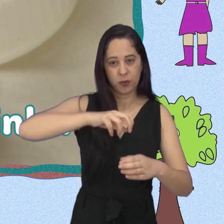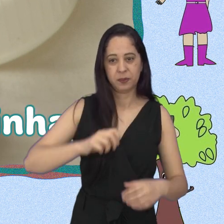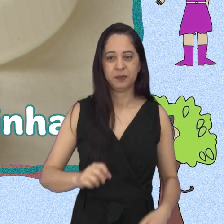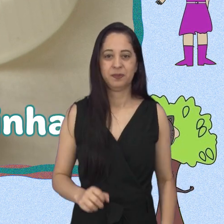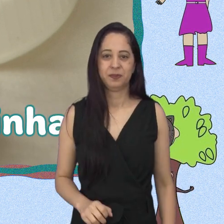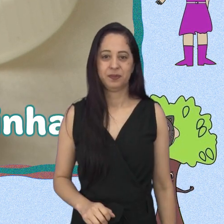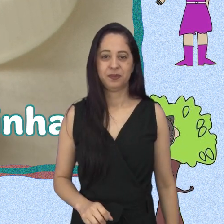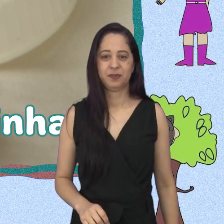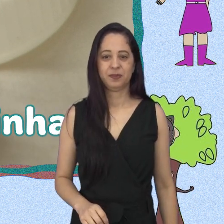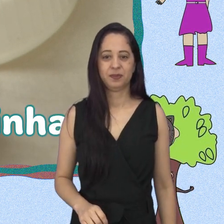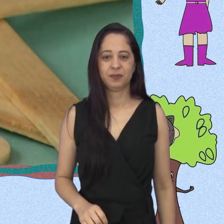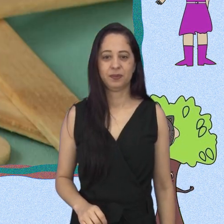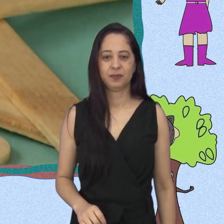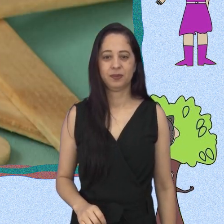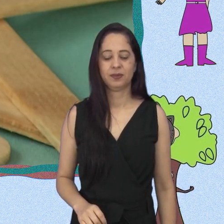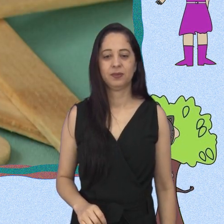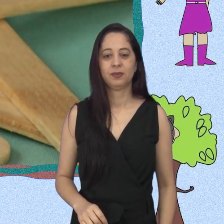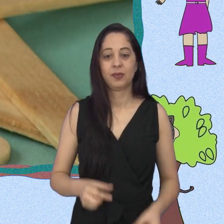de caixinha,